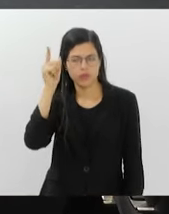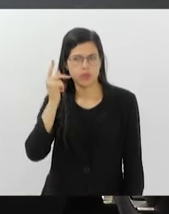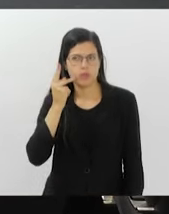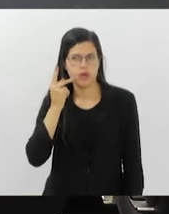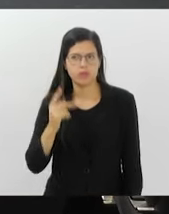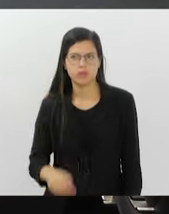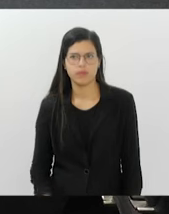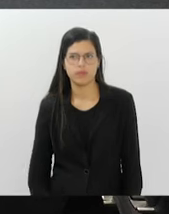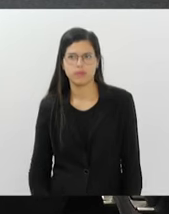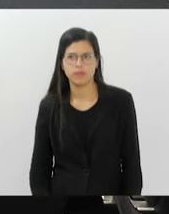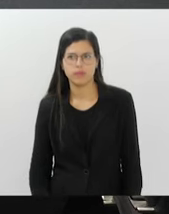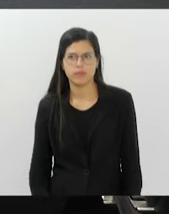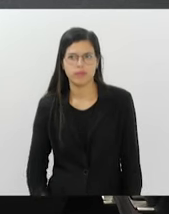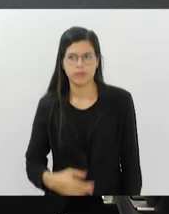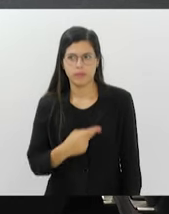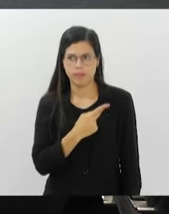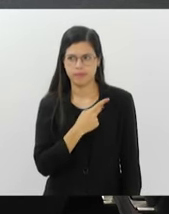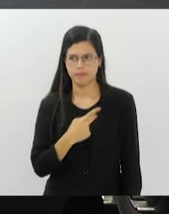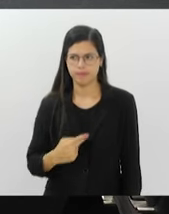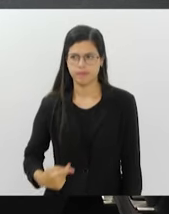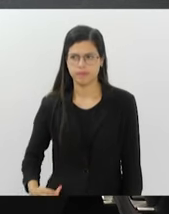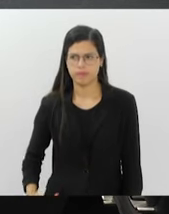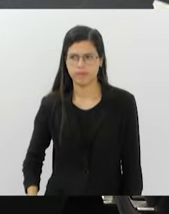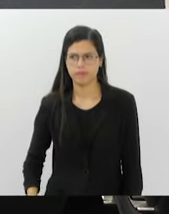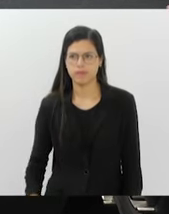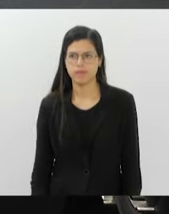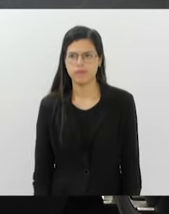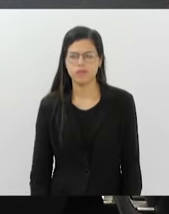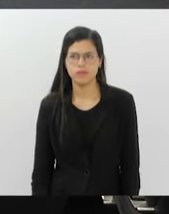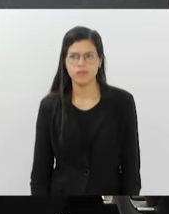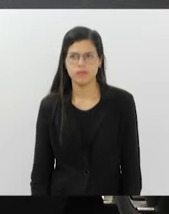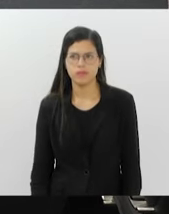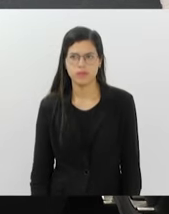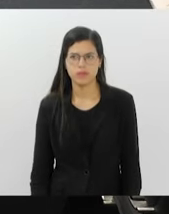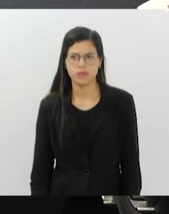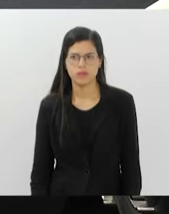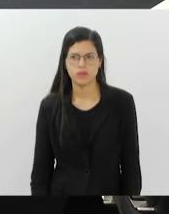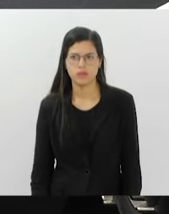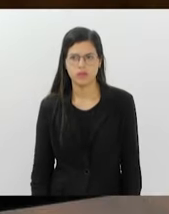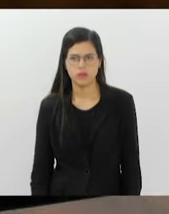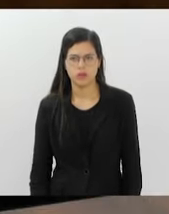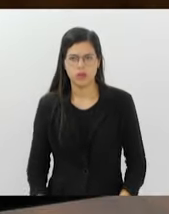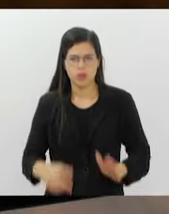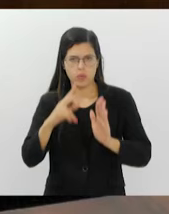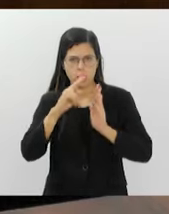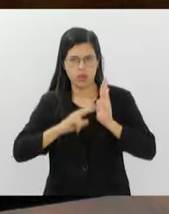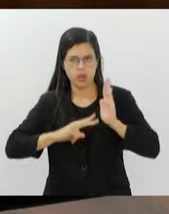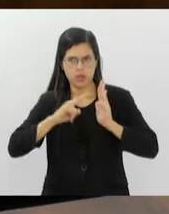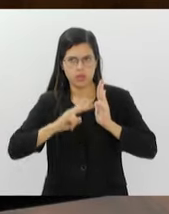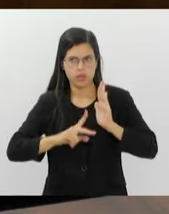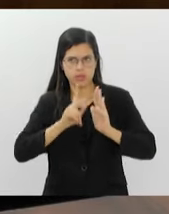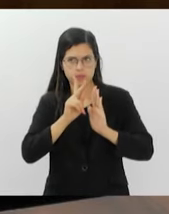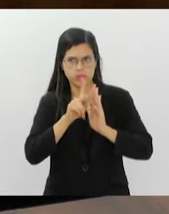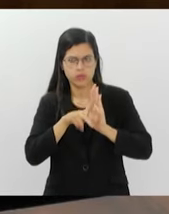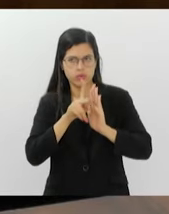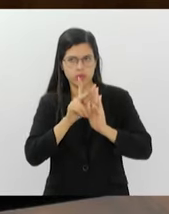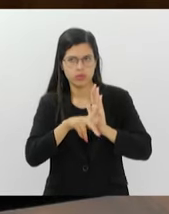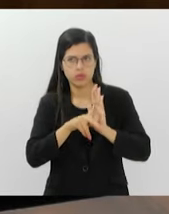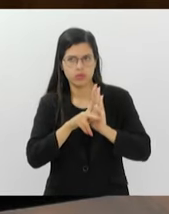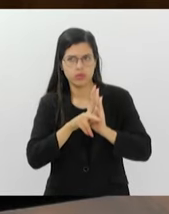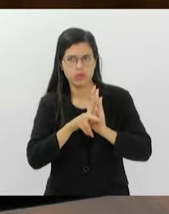Paulo senhora Presidente desde que eu esse projeto